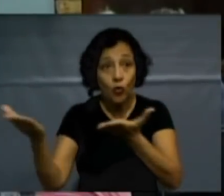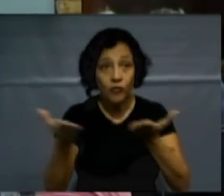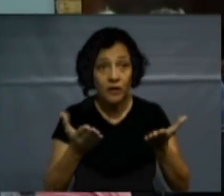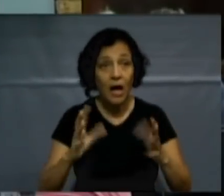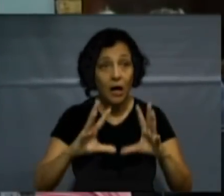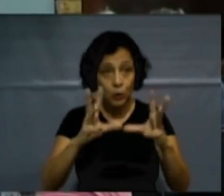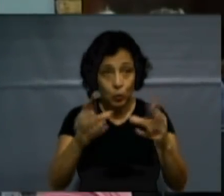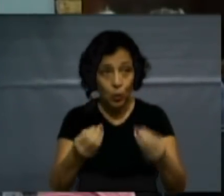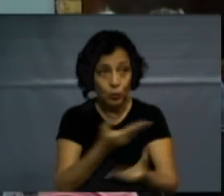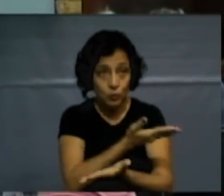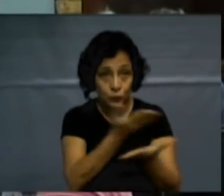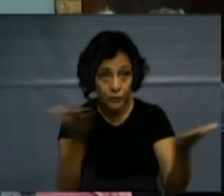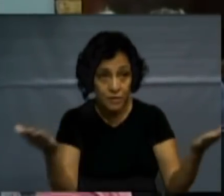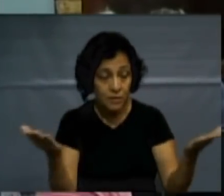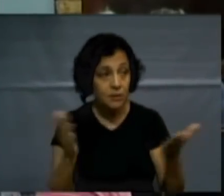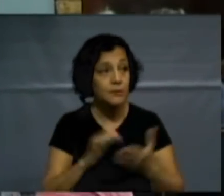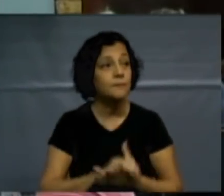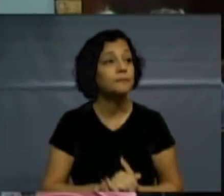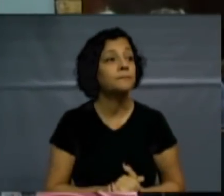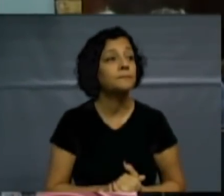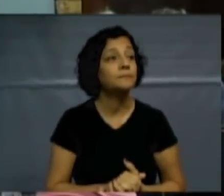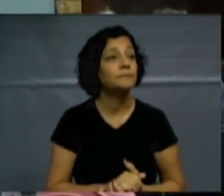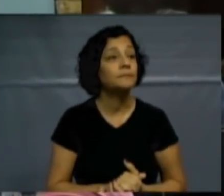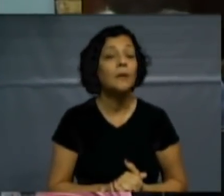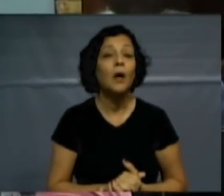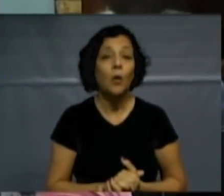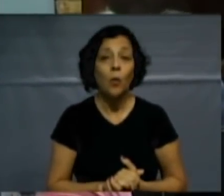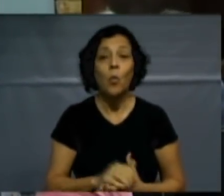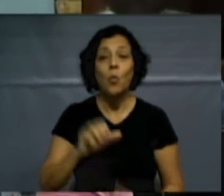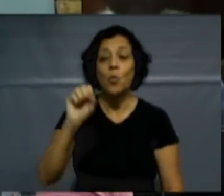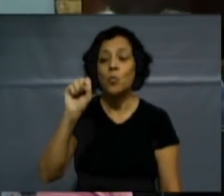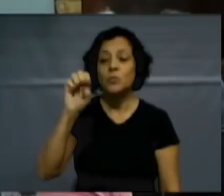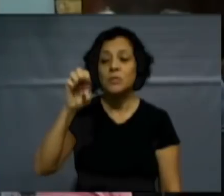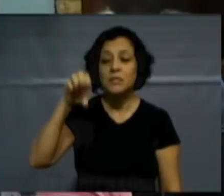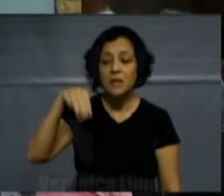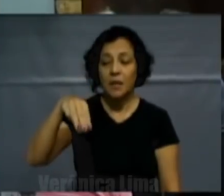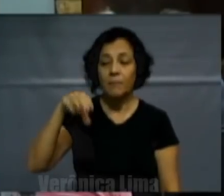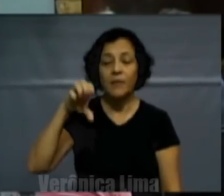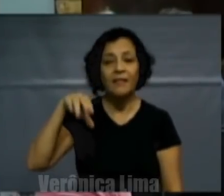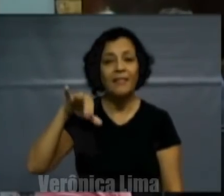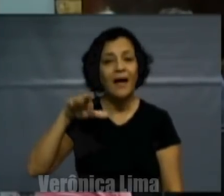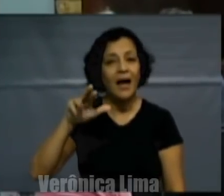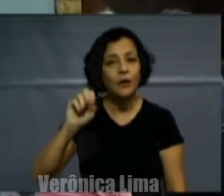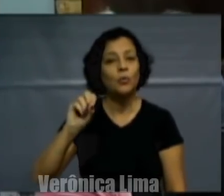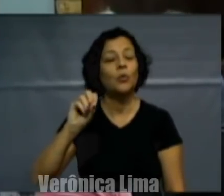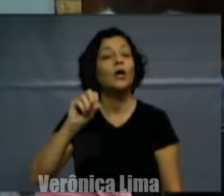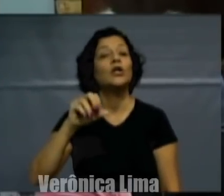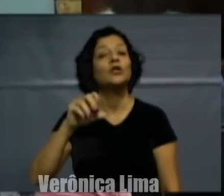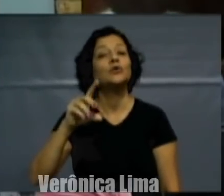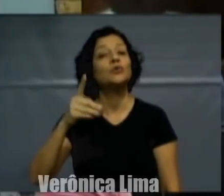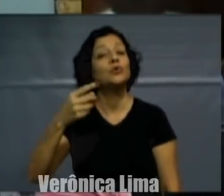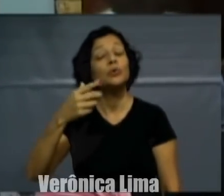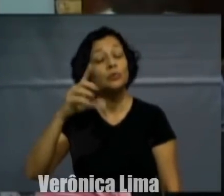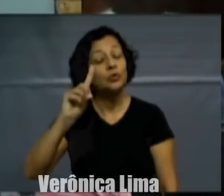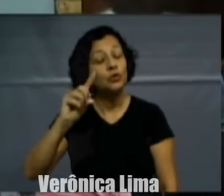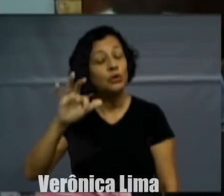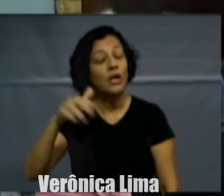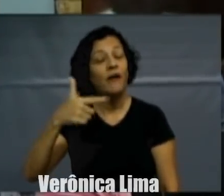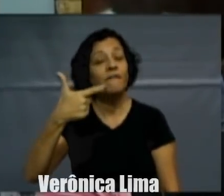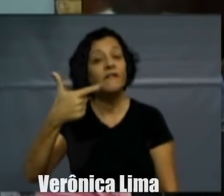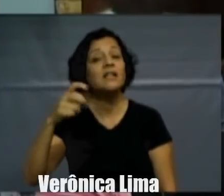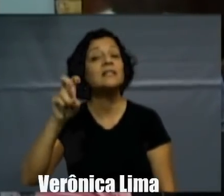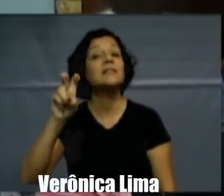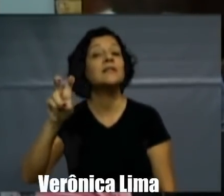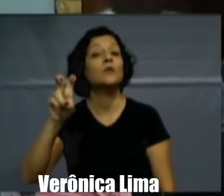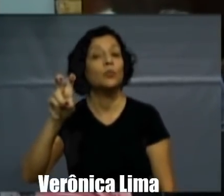convidá-los para um seminário que teremos no dia 25, e a